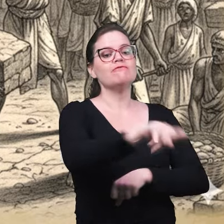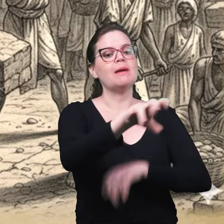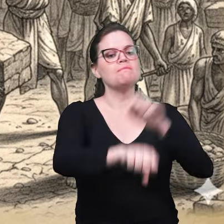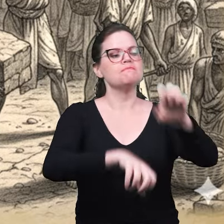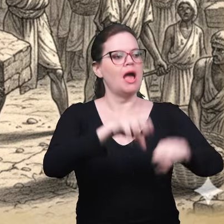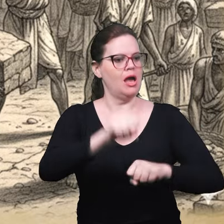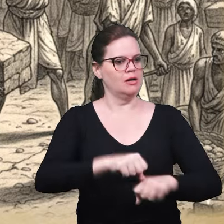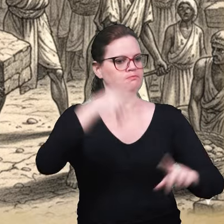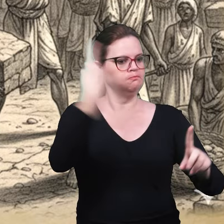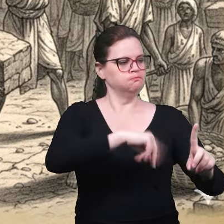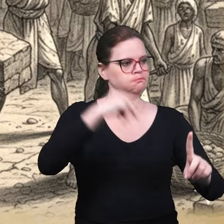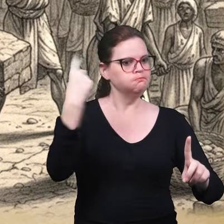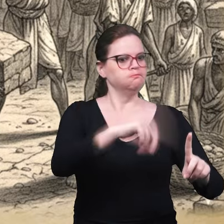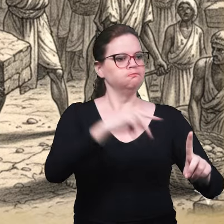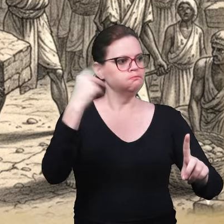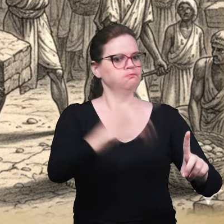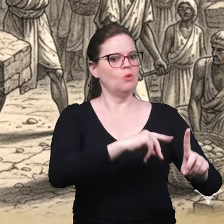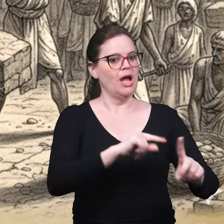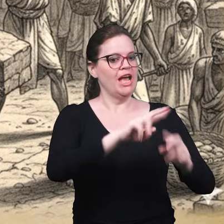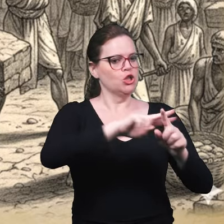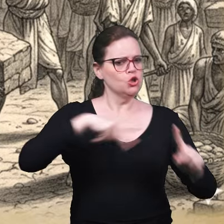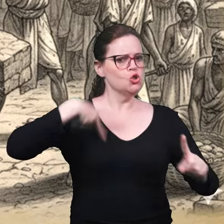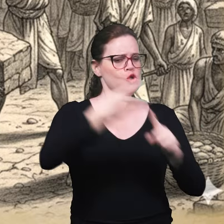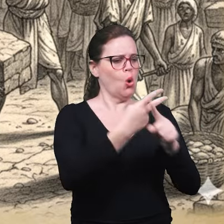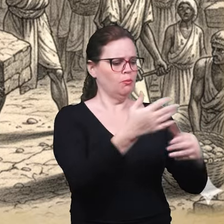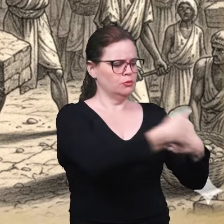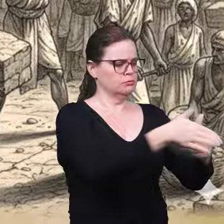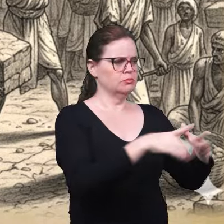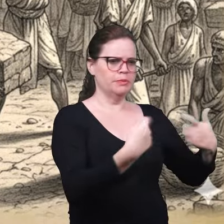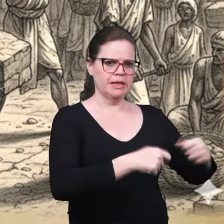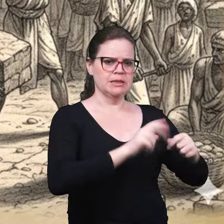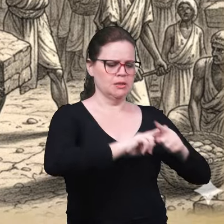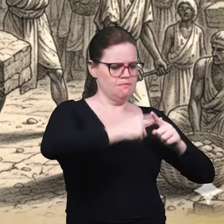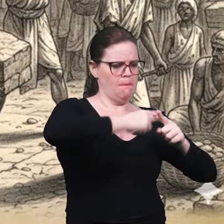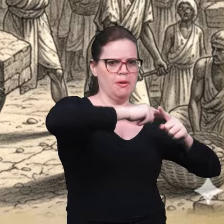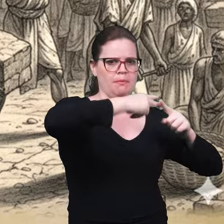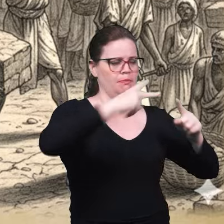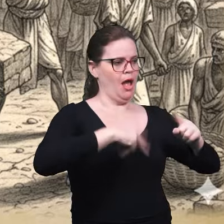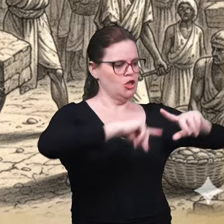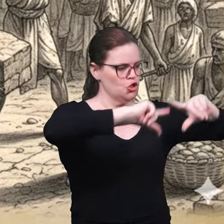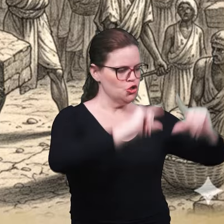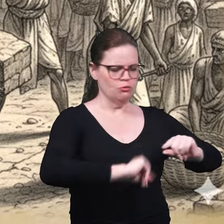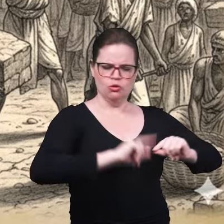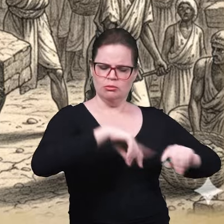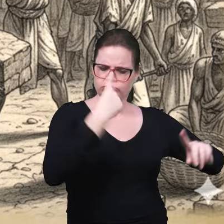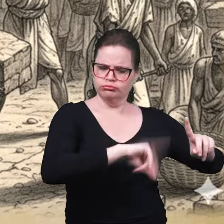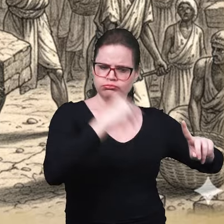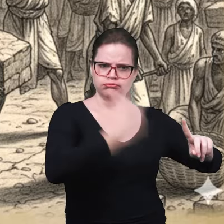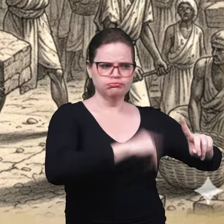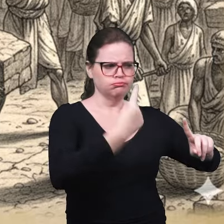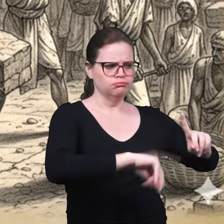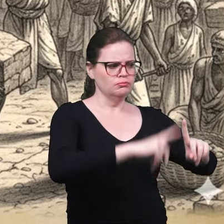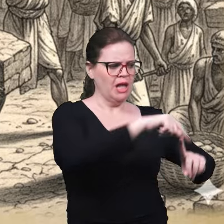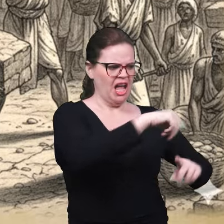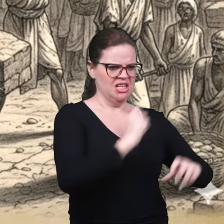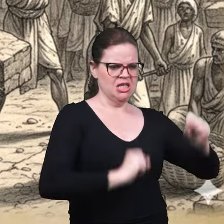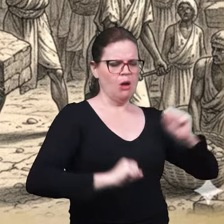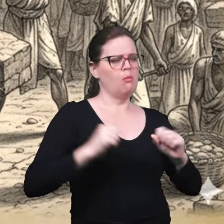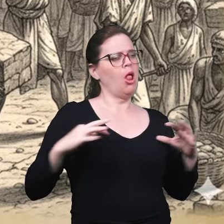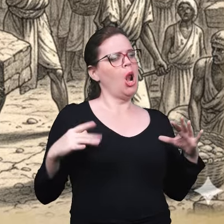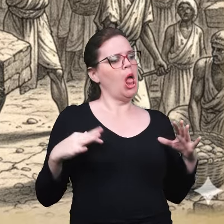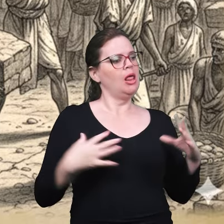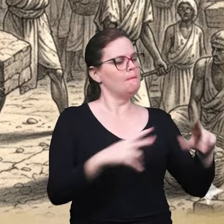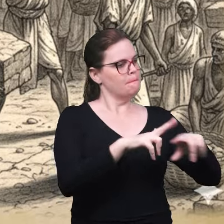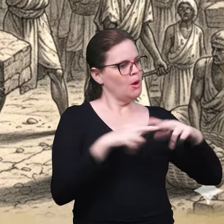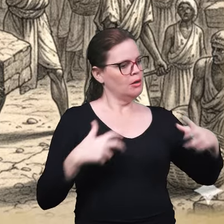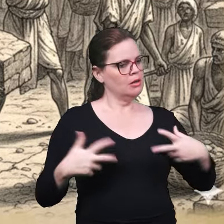imporeis a conta dos tijolos que fizeram antes. Nada diminuireis dela, porque eles estão ociosos, por isso